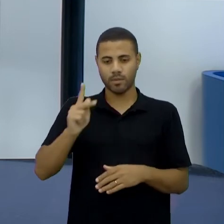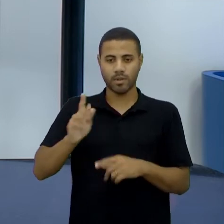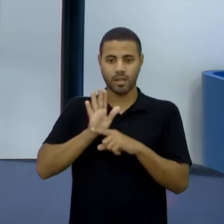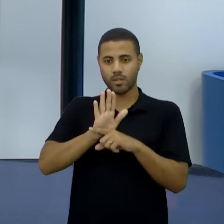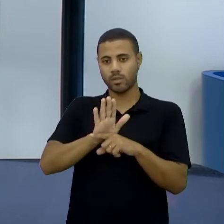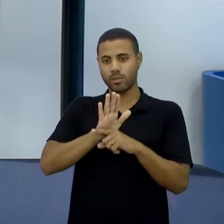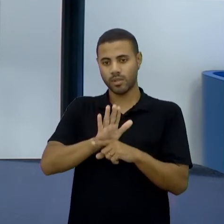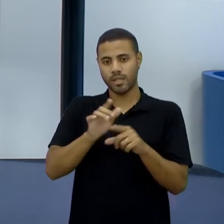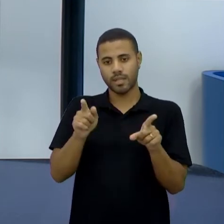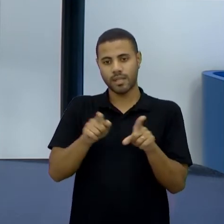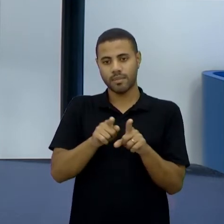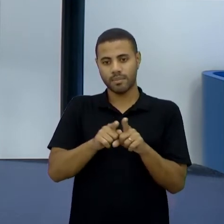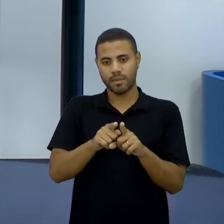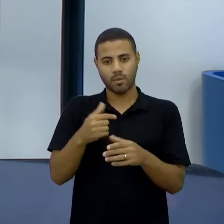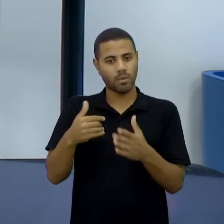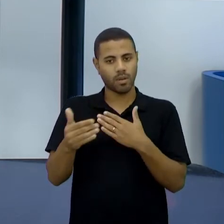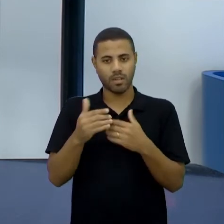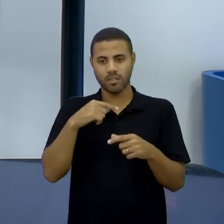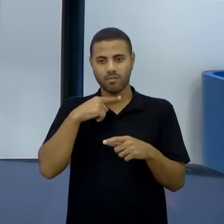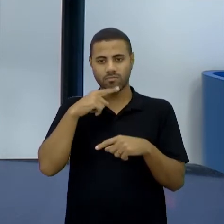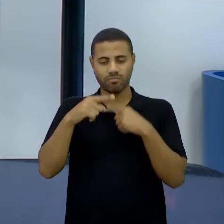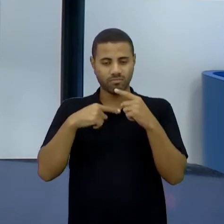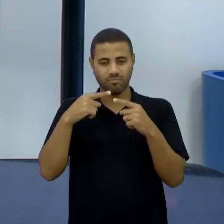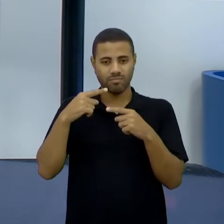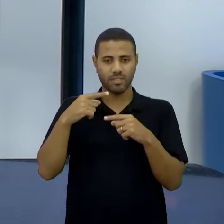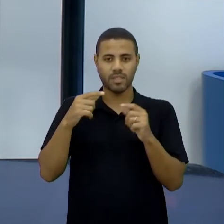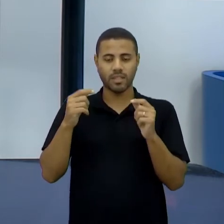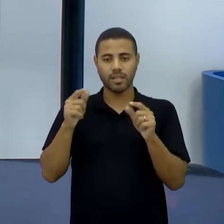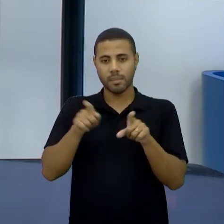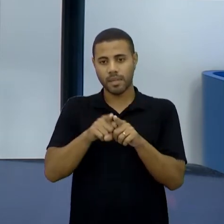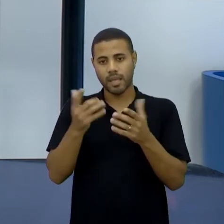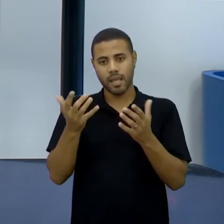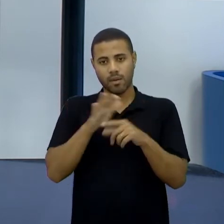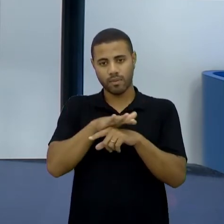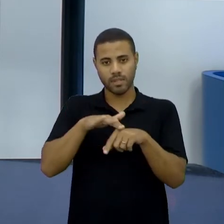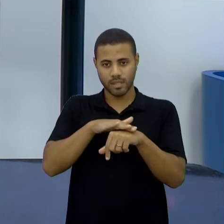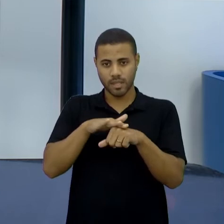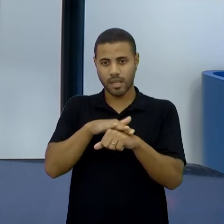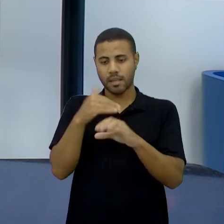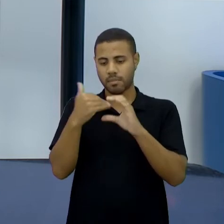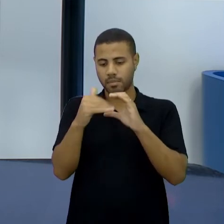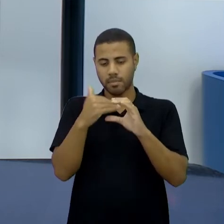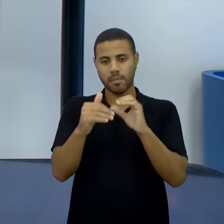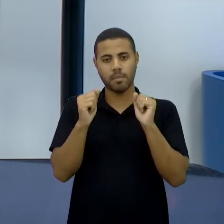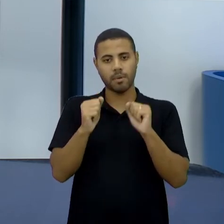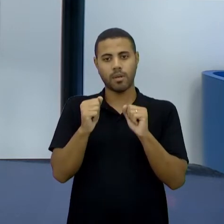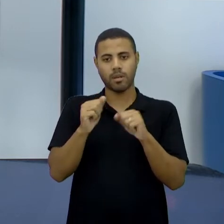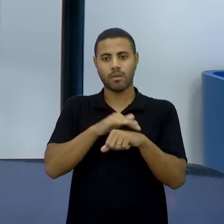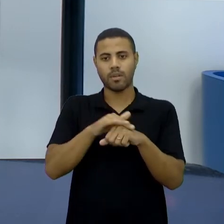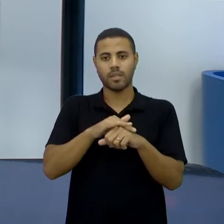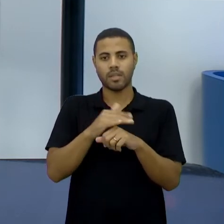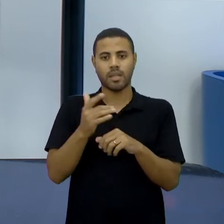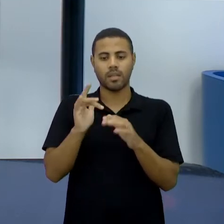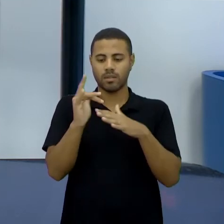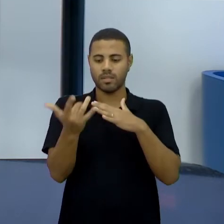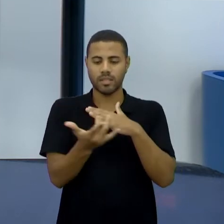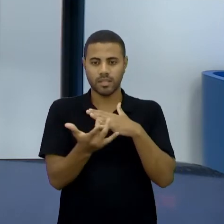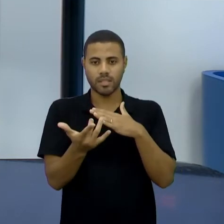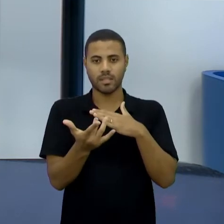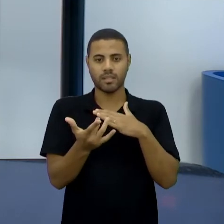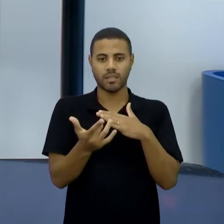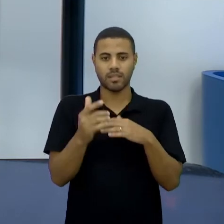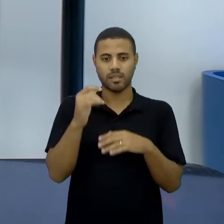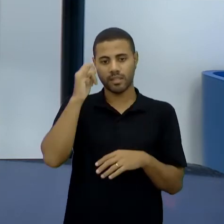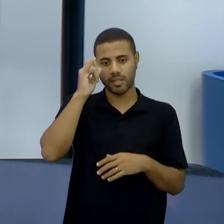seus colegas se vocês tiverem dificuldade. Ah, e se você quiser falar comigo, também pedir ajuda, você pode me achar na rede social. O